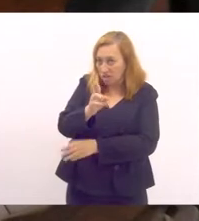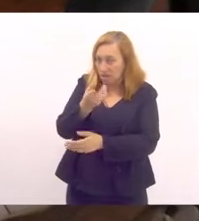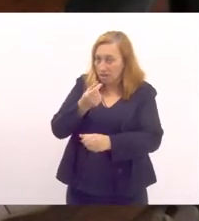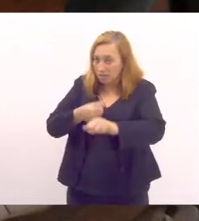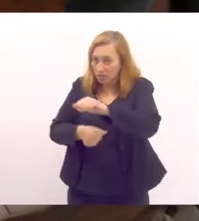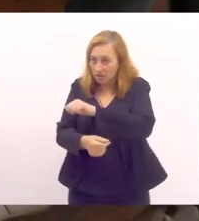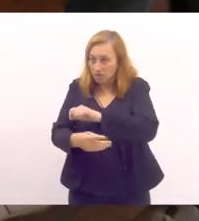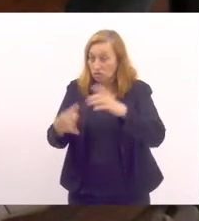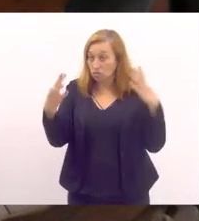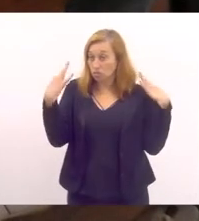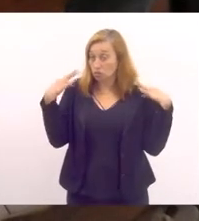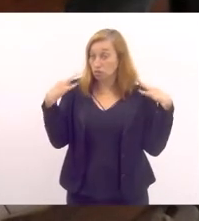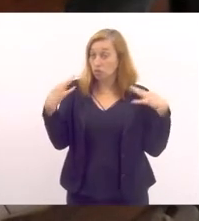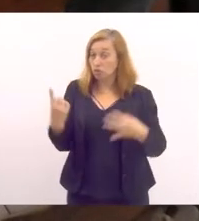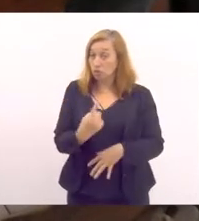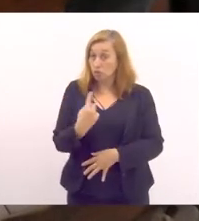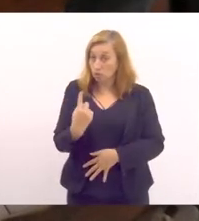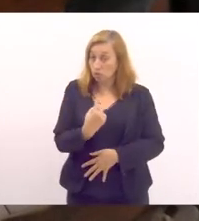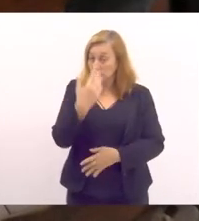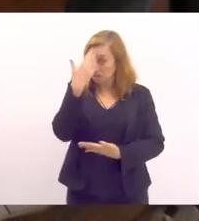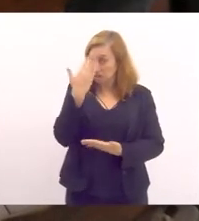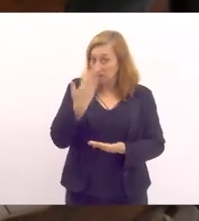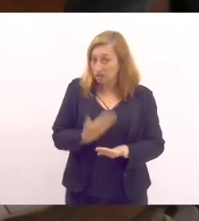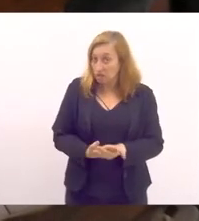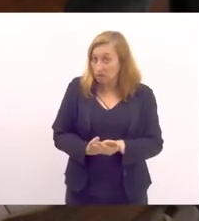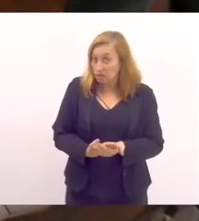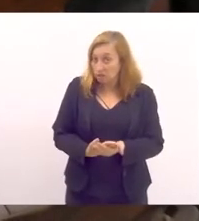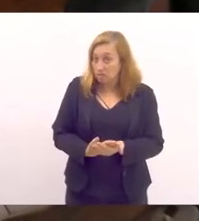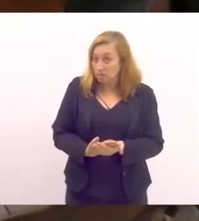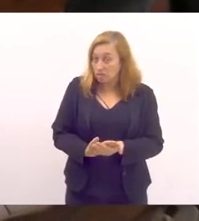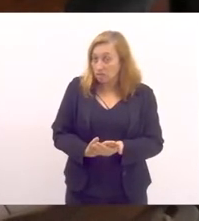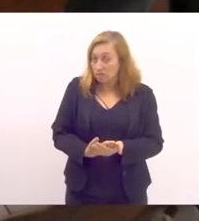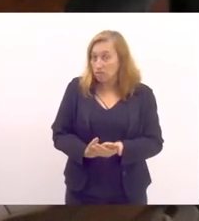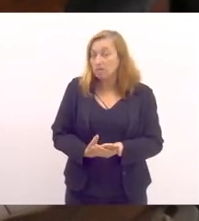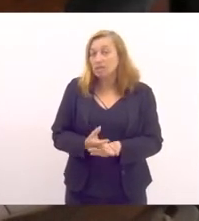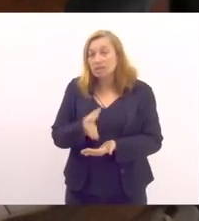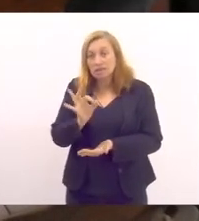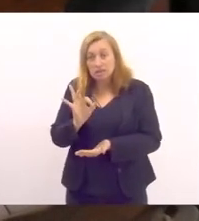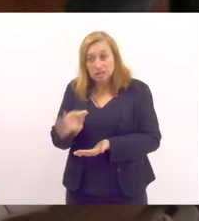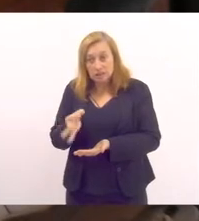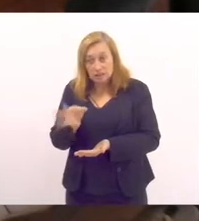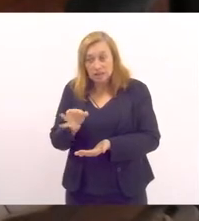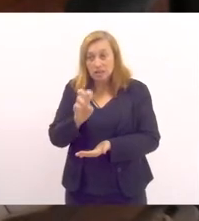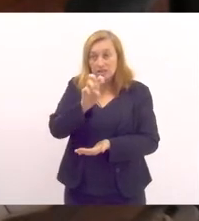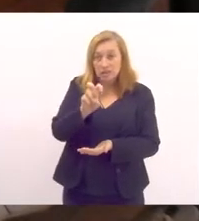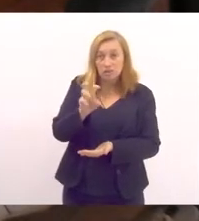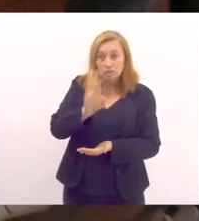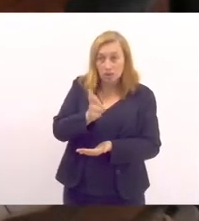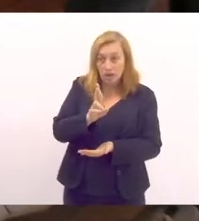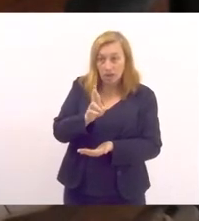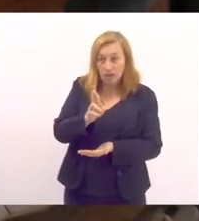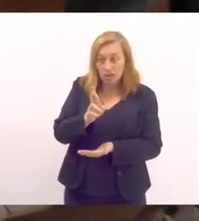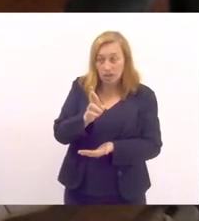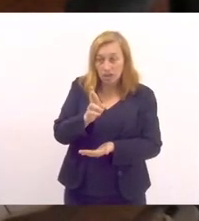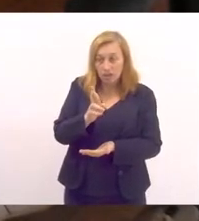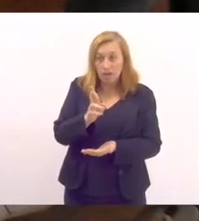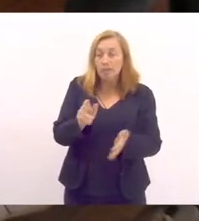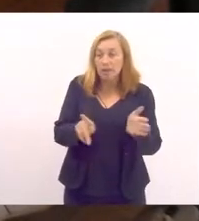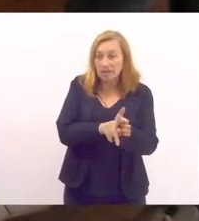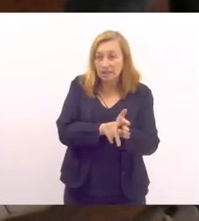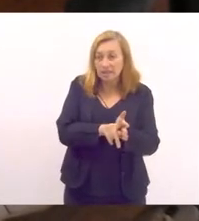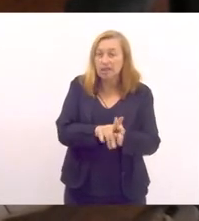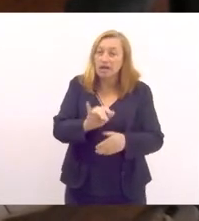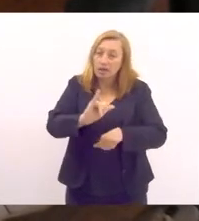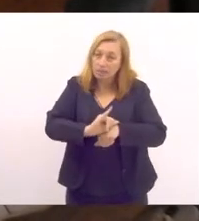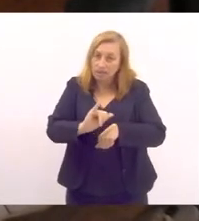no turismo, nós acreditamos que seja prudente que R$5 fiquem na capital.